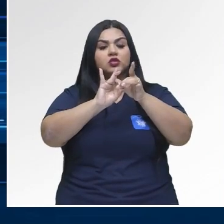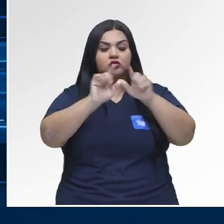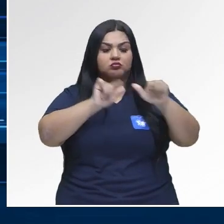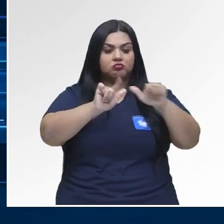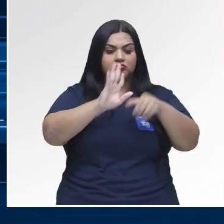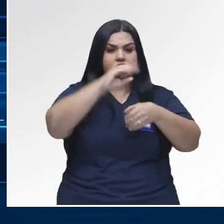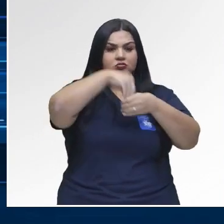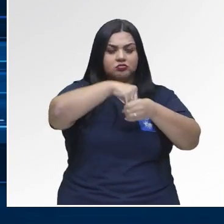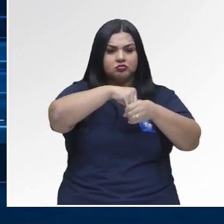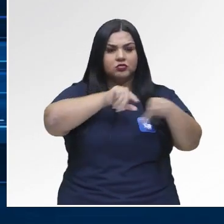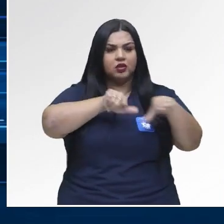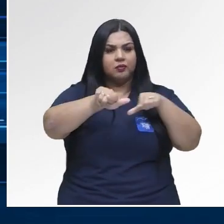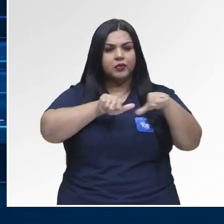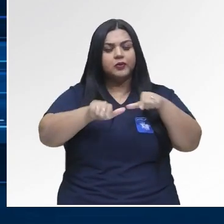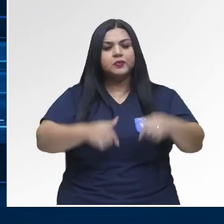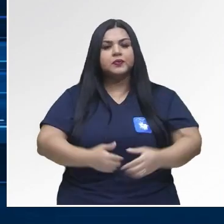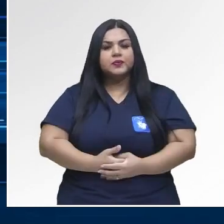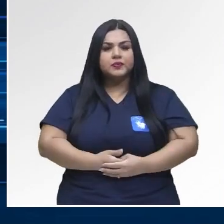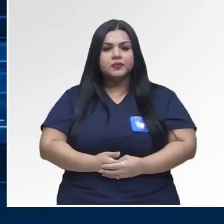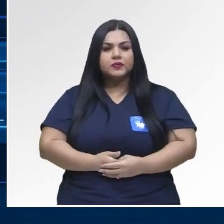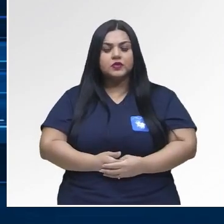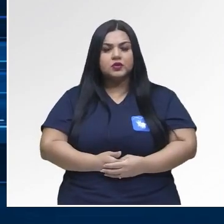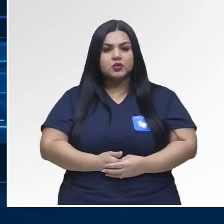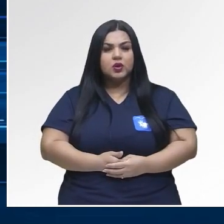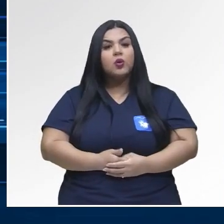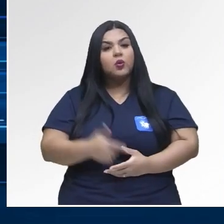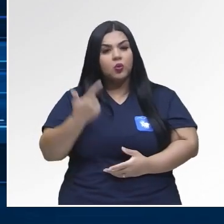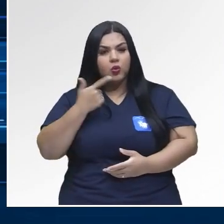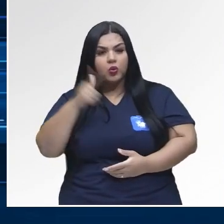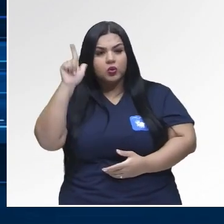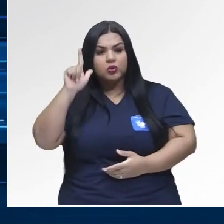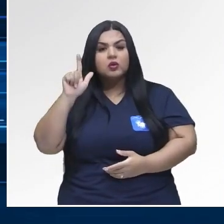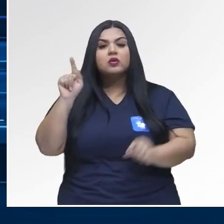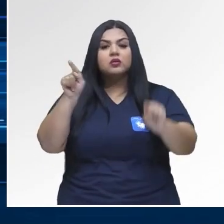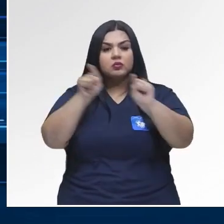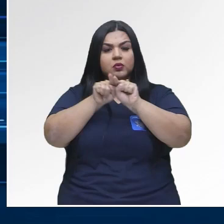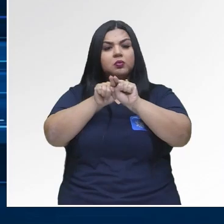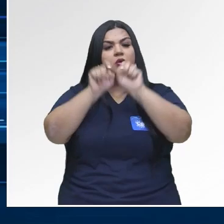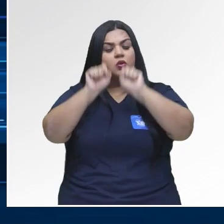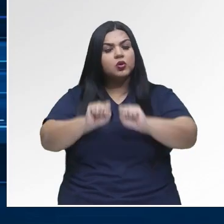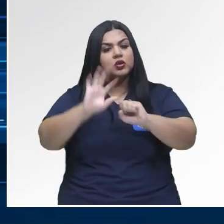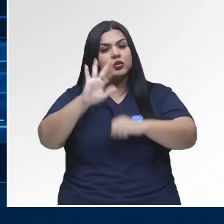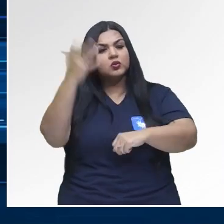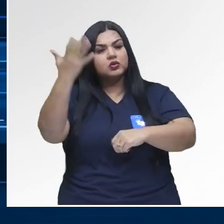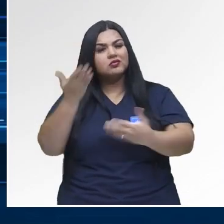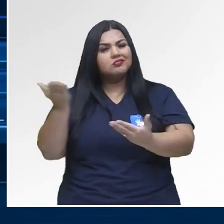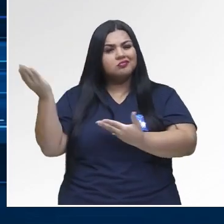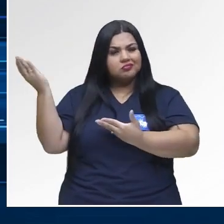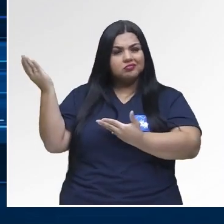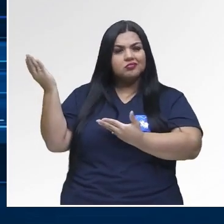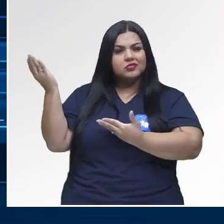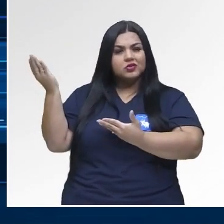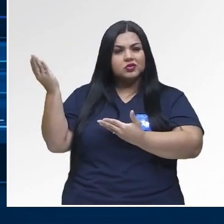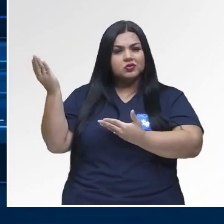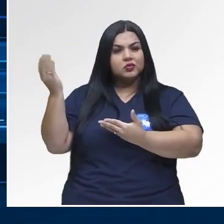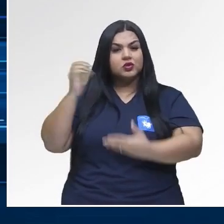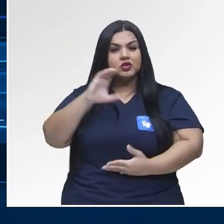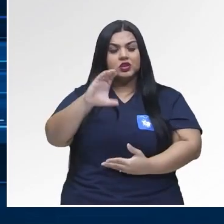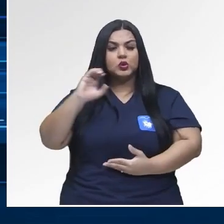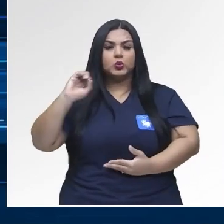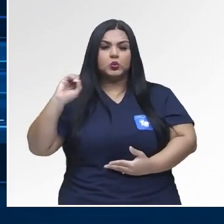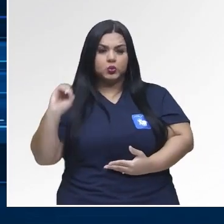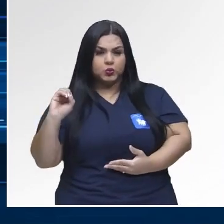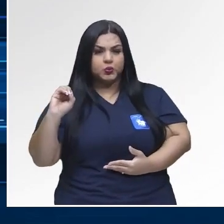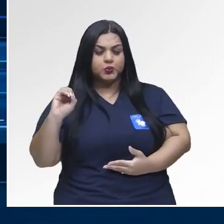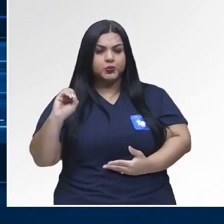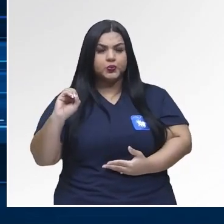ocupacionais. Uma outra coisa que pode acontecer também é a intoxicação por monóxido de carbono,